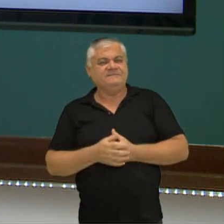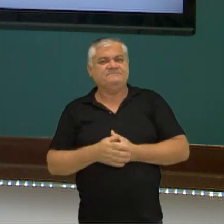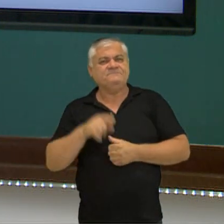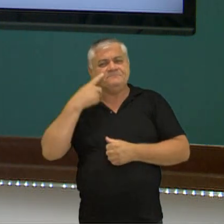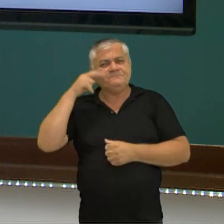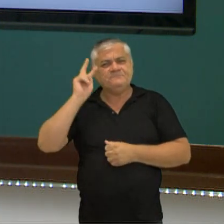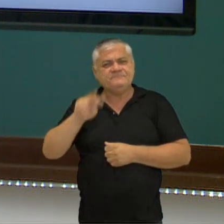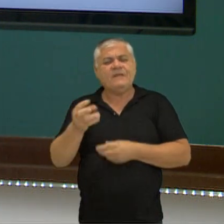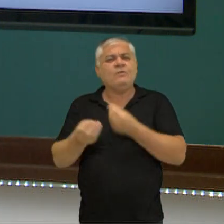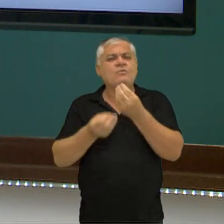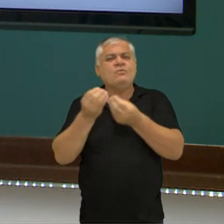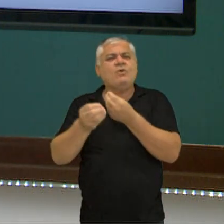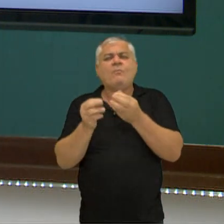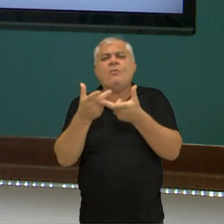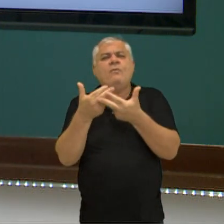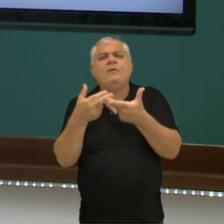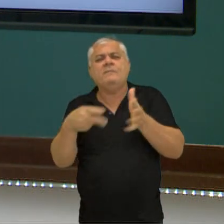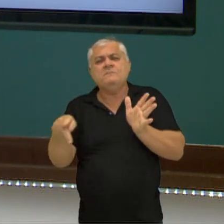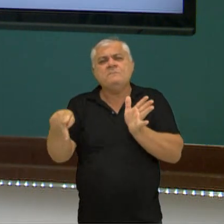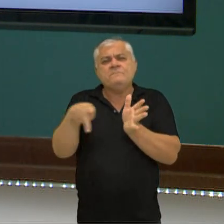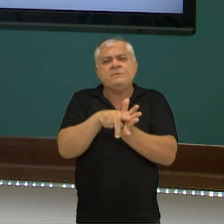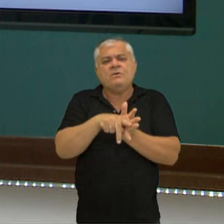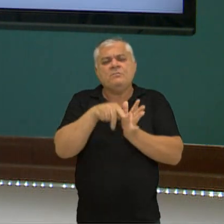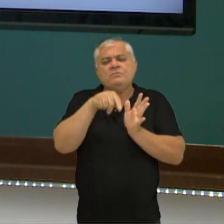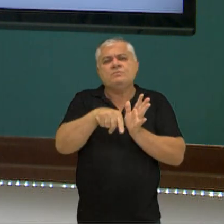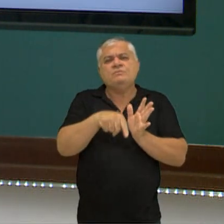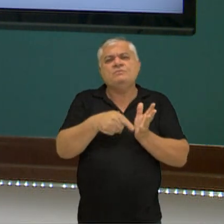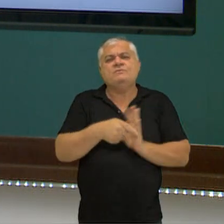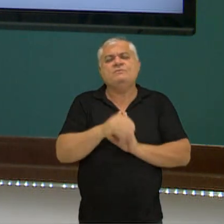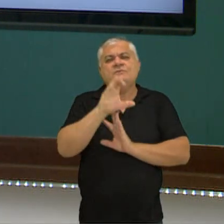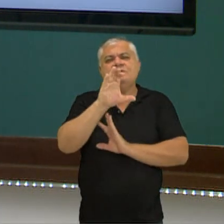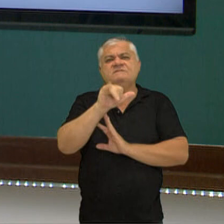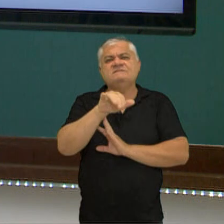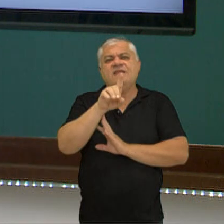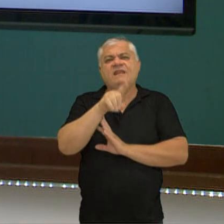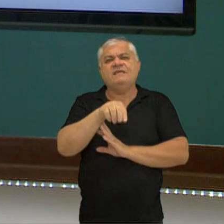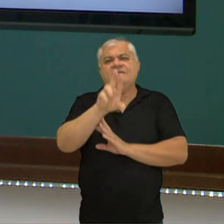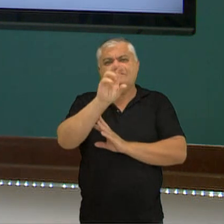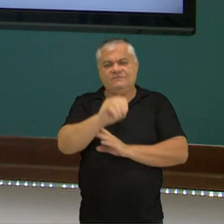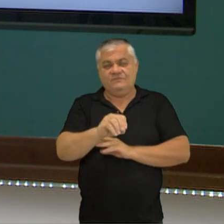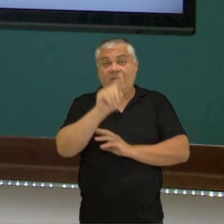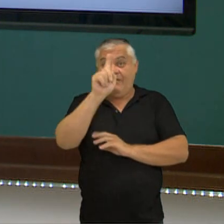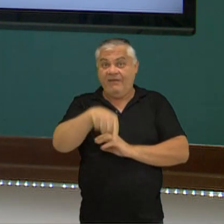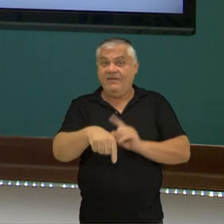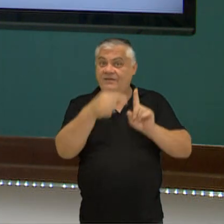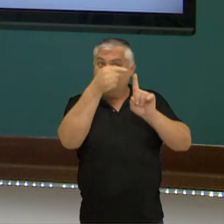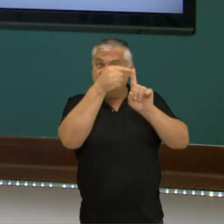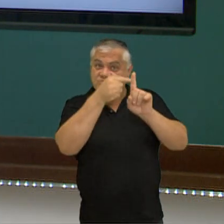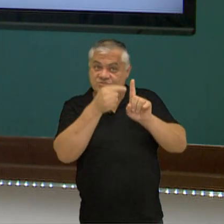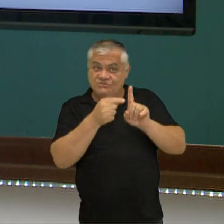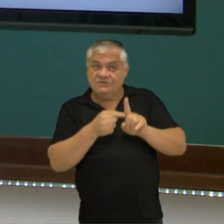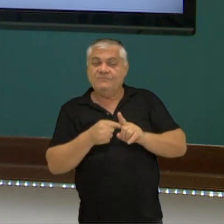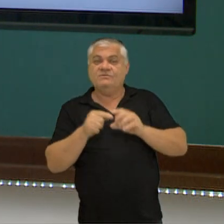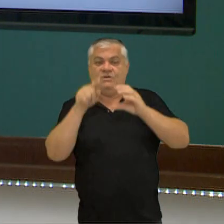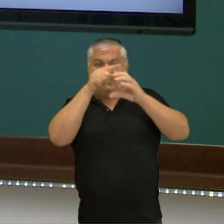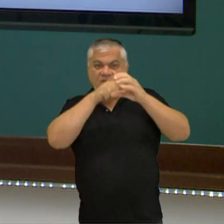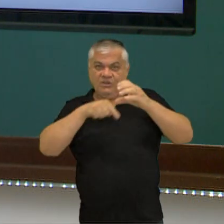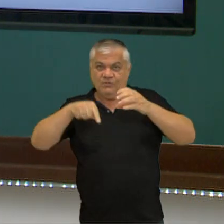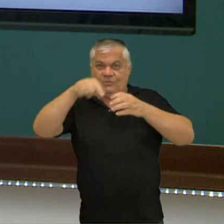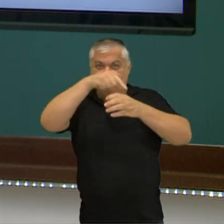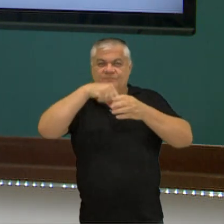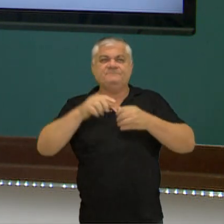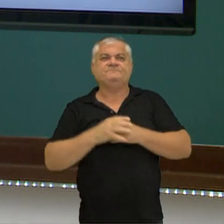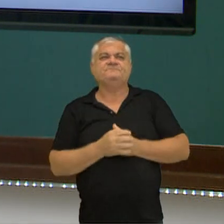discutir os elementos que compõem o nosso cilindro, que é um dos tipos de corpos redondos que a gente